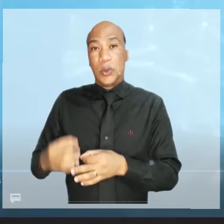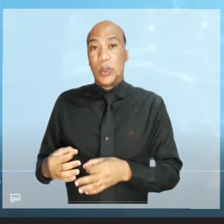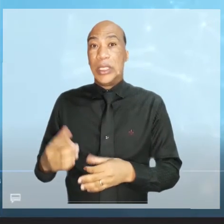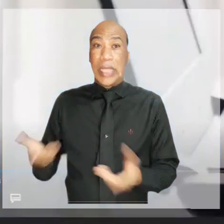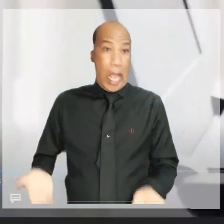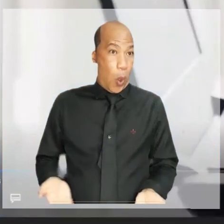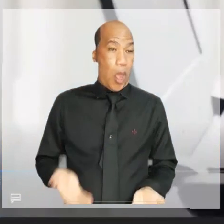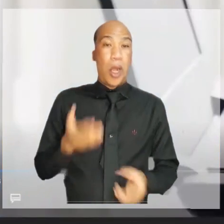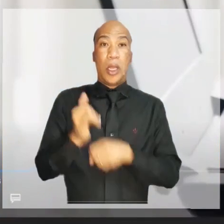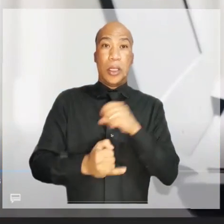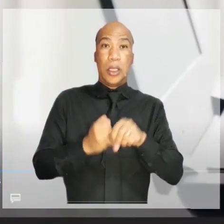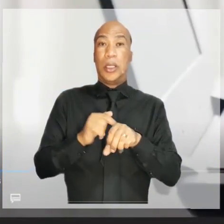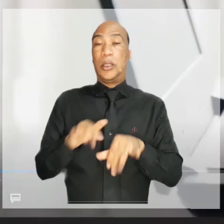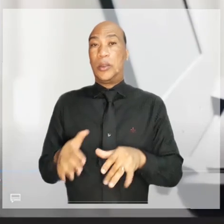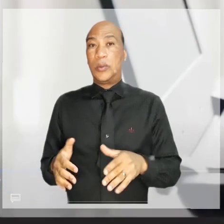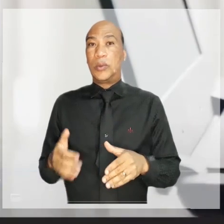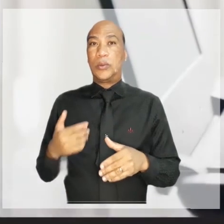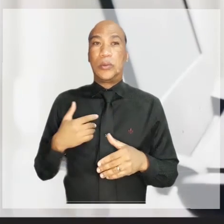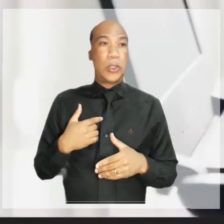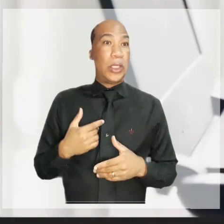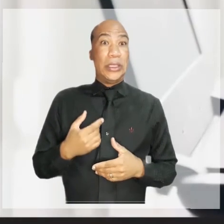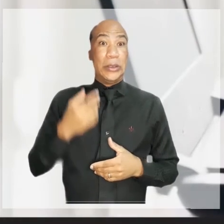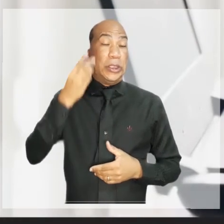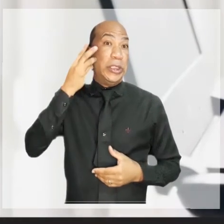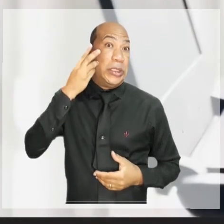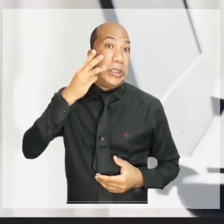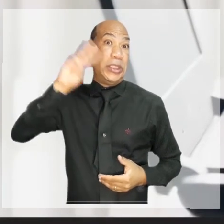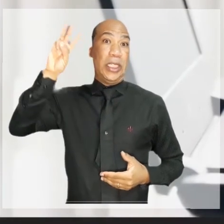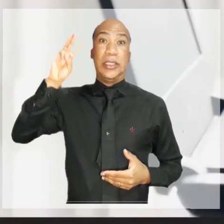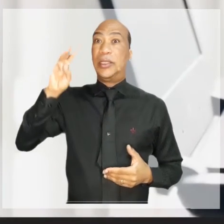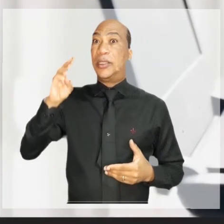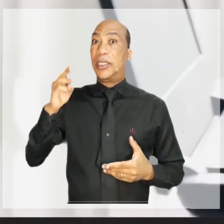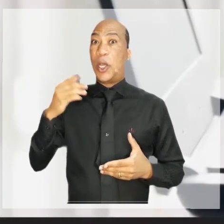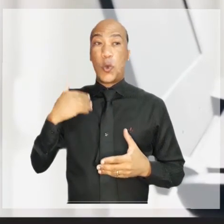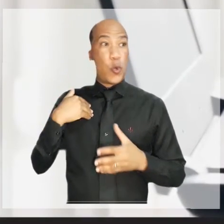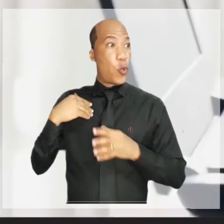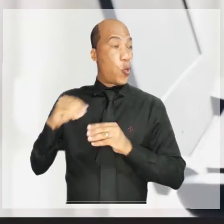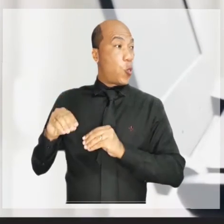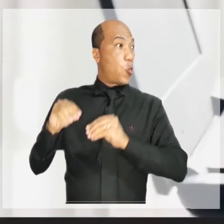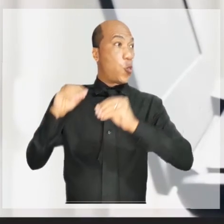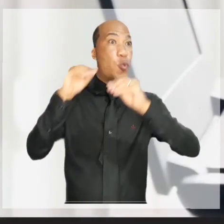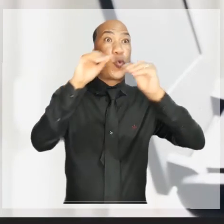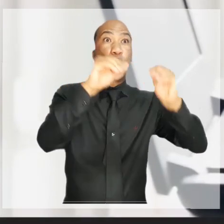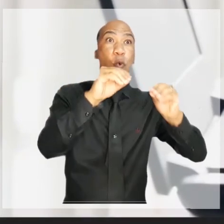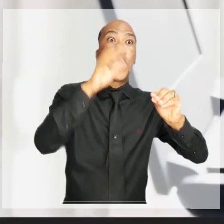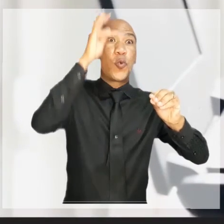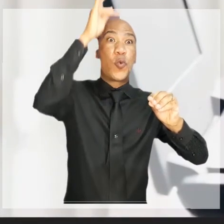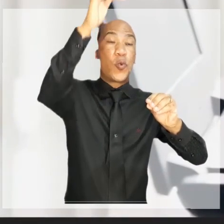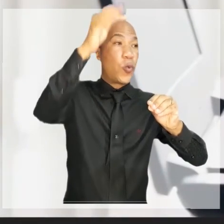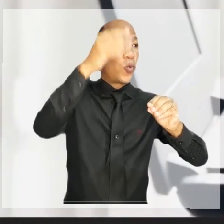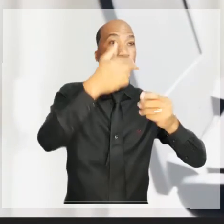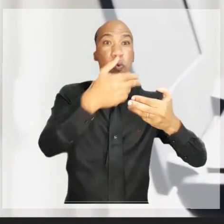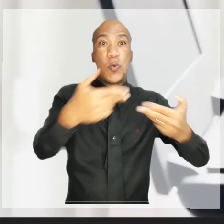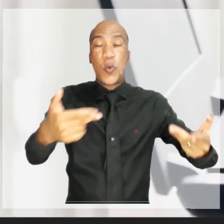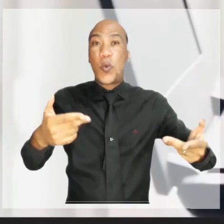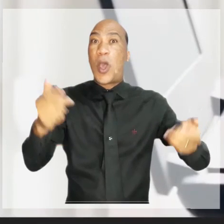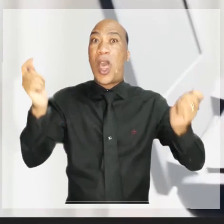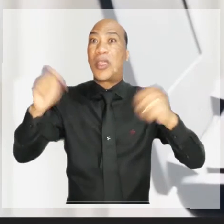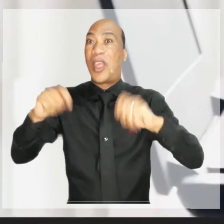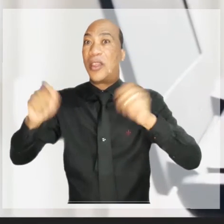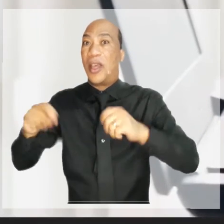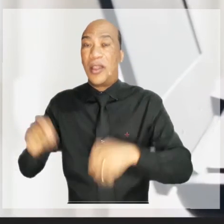horizontes e possibilidades. Tivemos conhecimentos, trocas de experiências, insights e novas